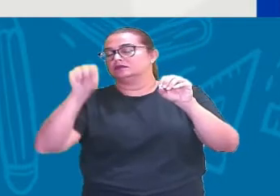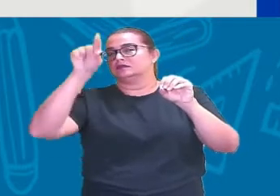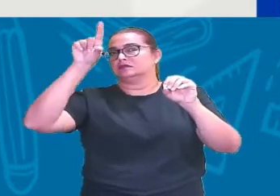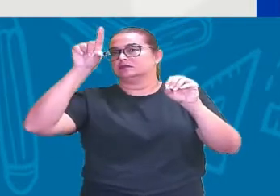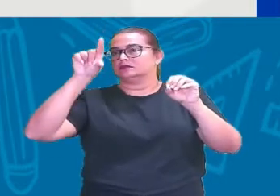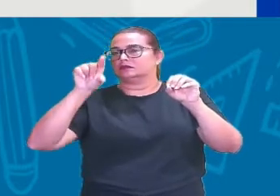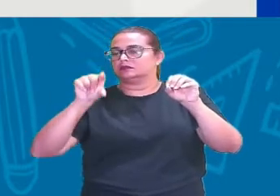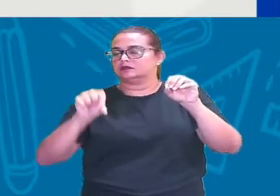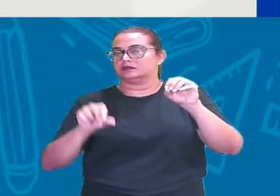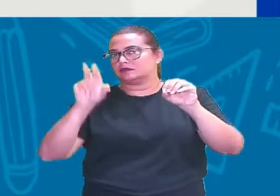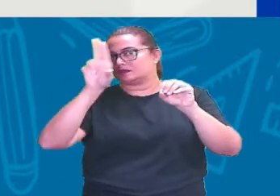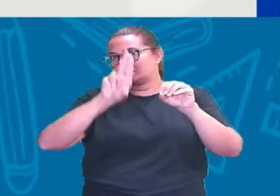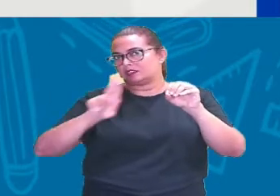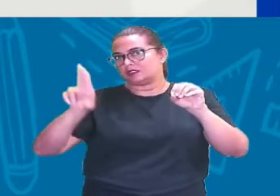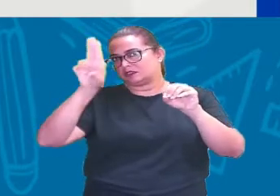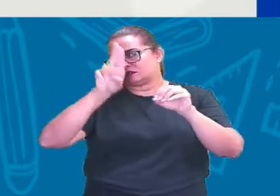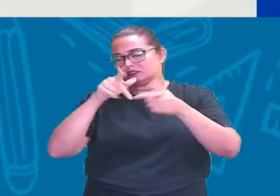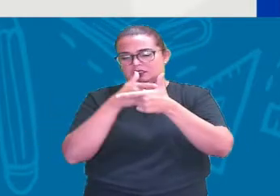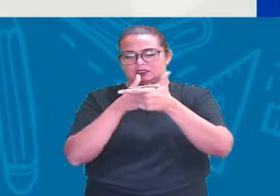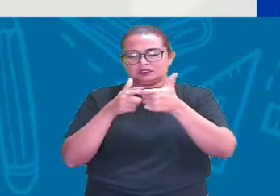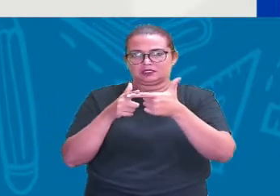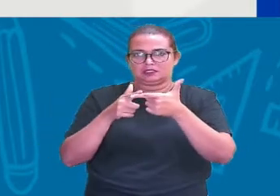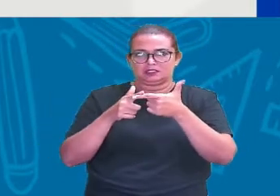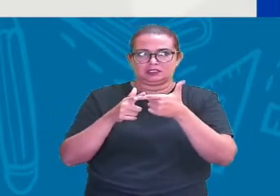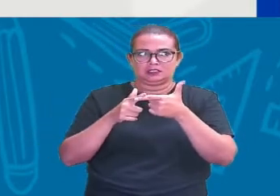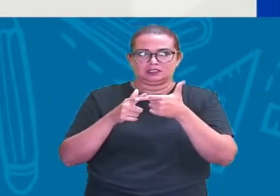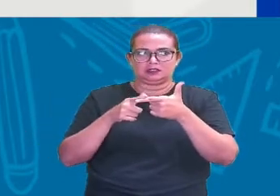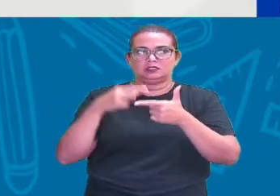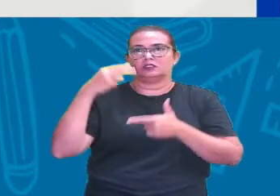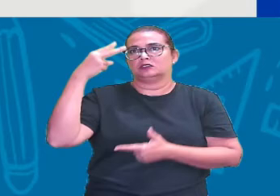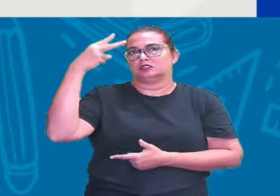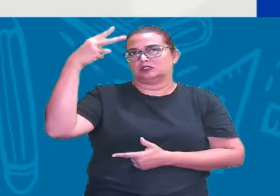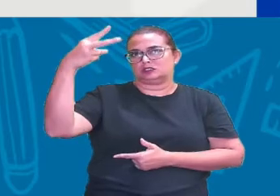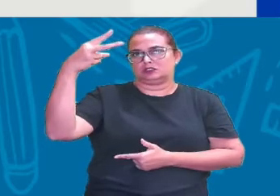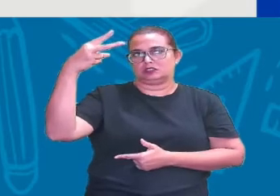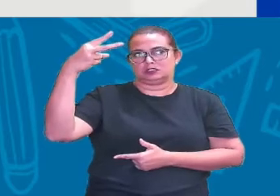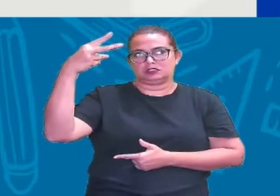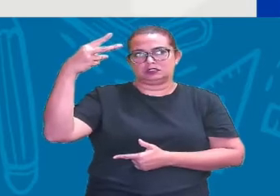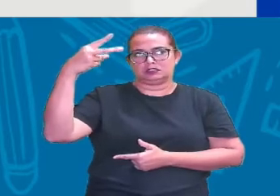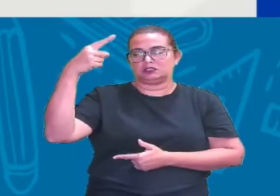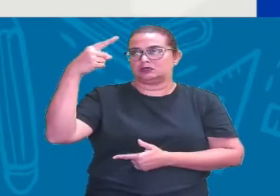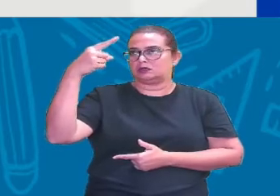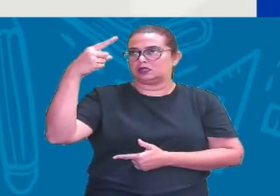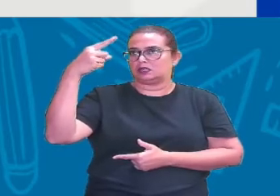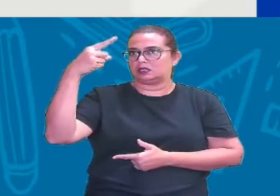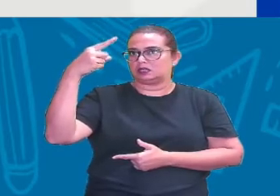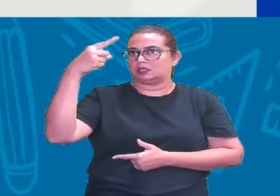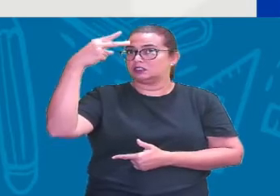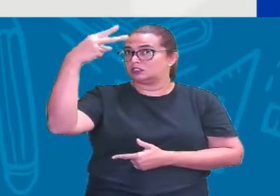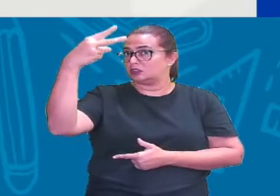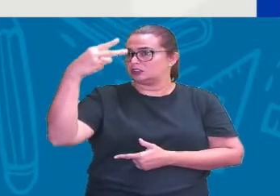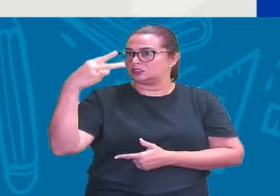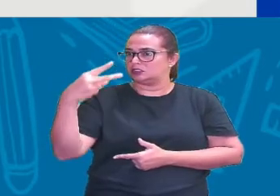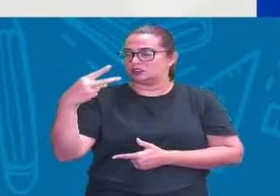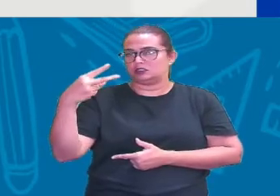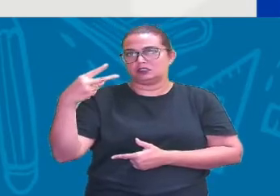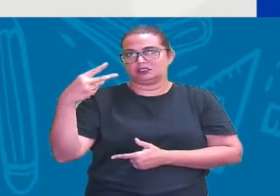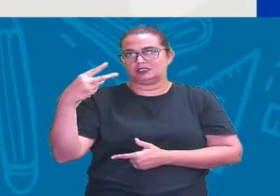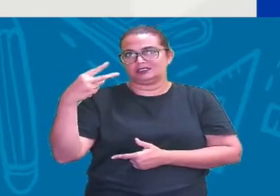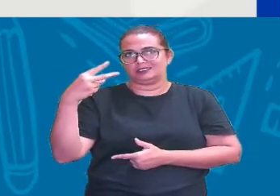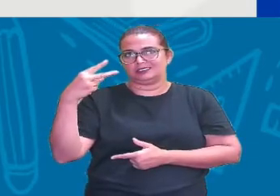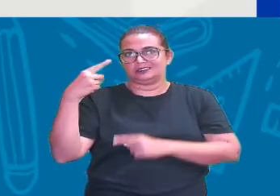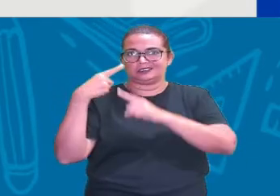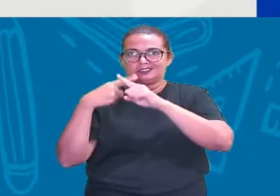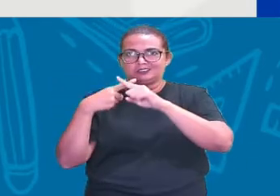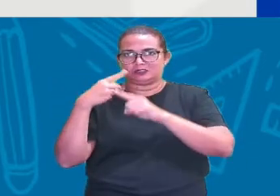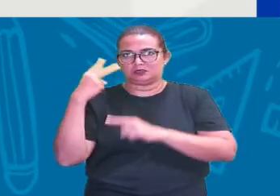números que usamos para a divisão. O 2, usei o 2 uma, duas vezes. Usei